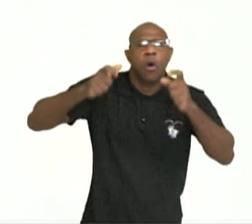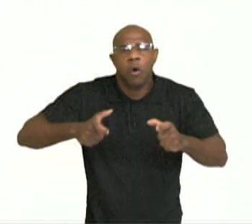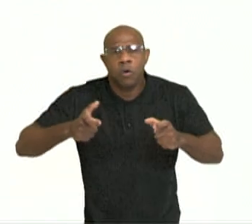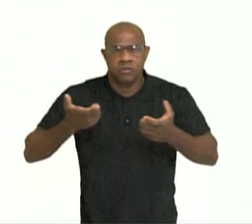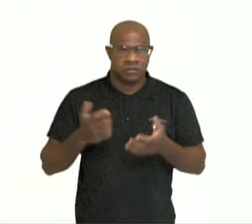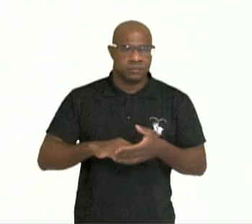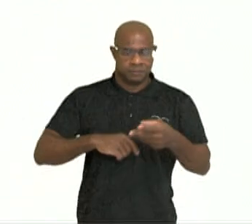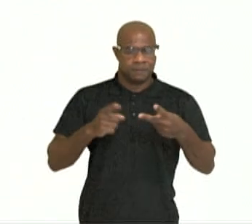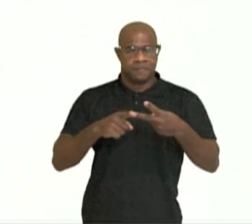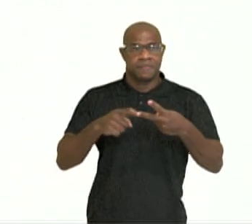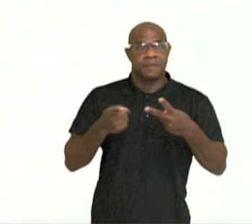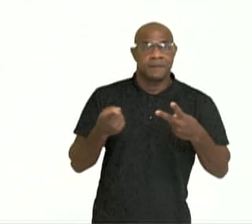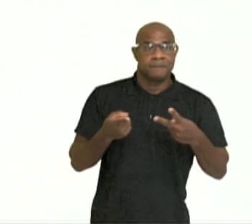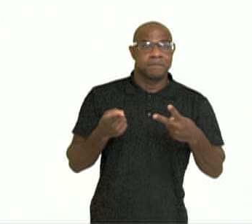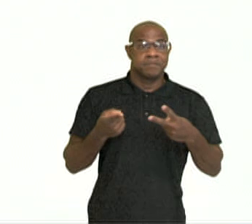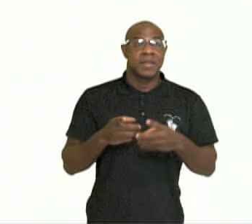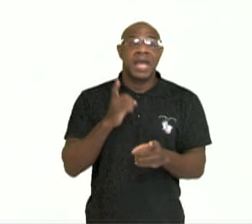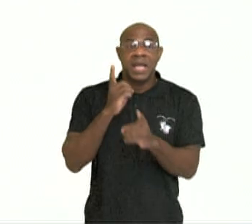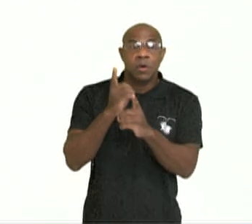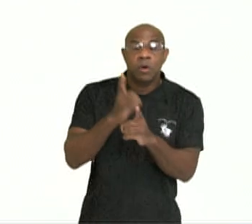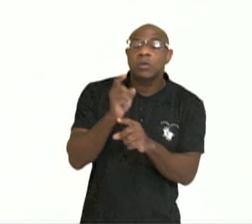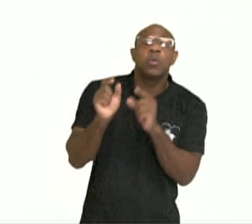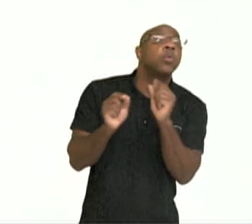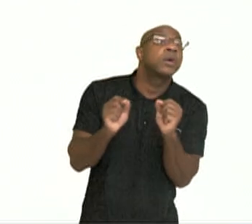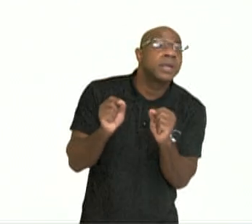lead. Olha só, encontra-se